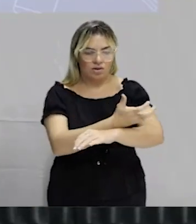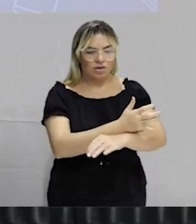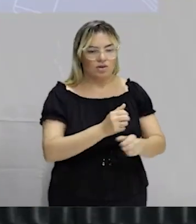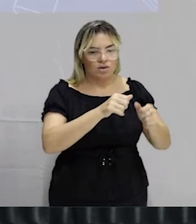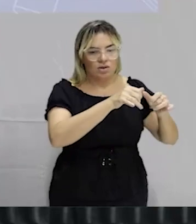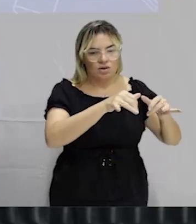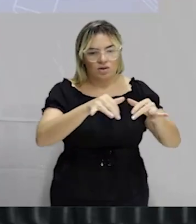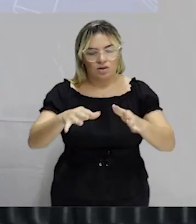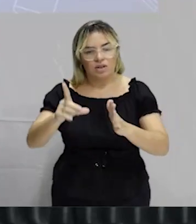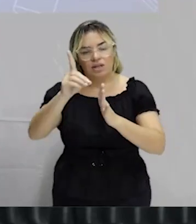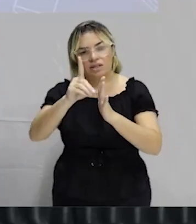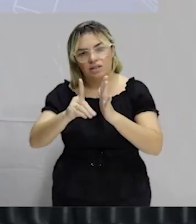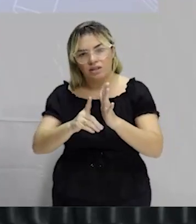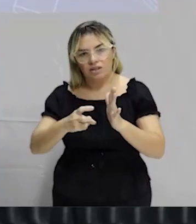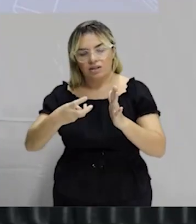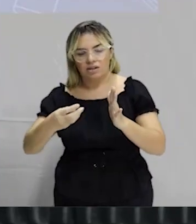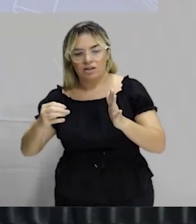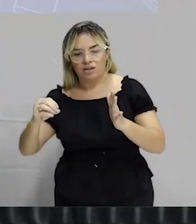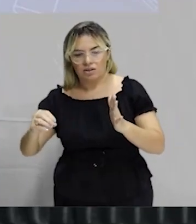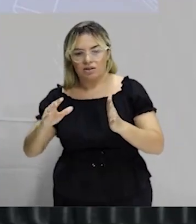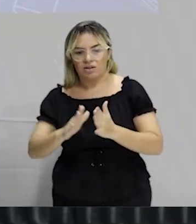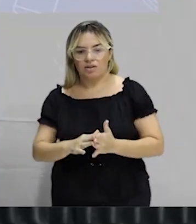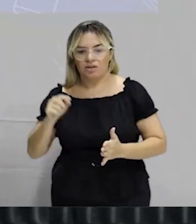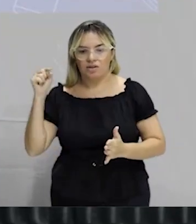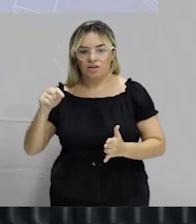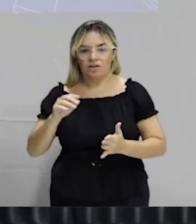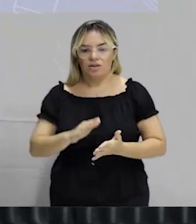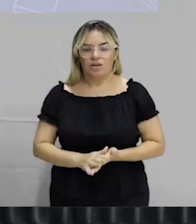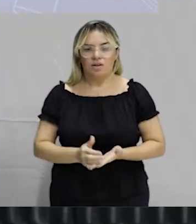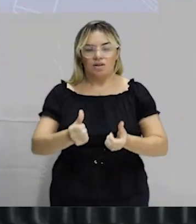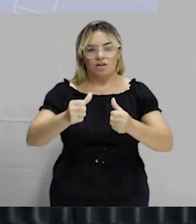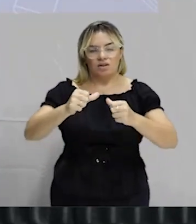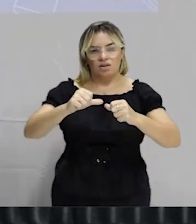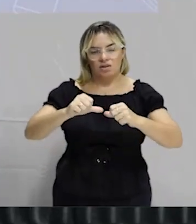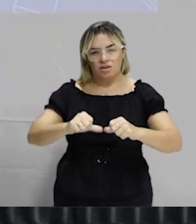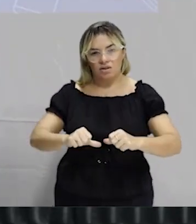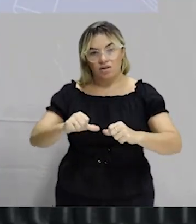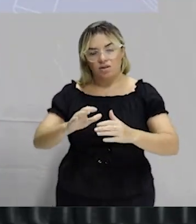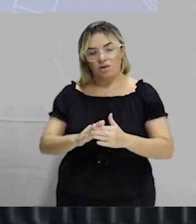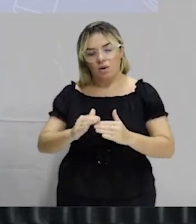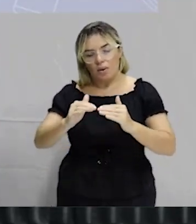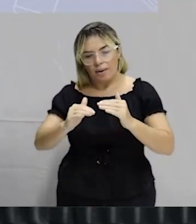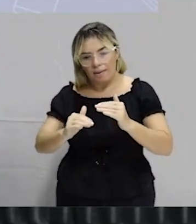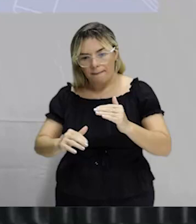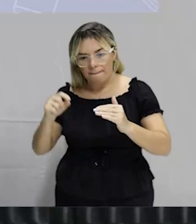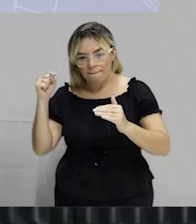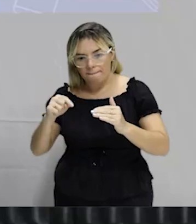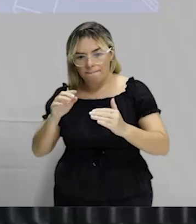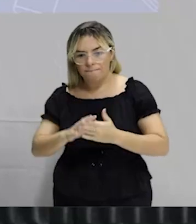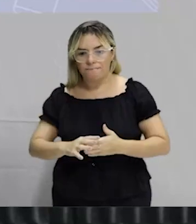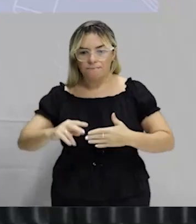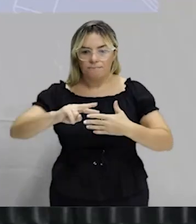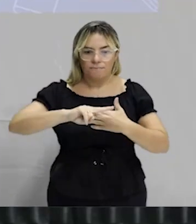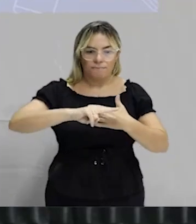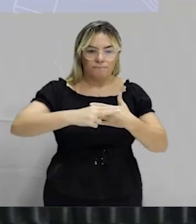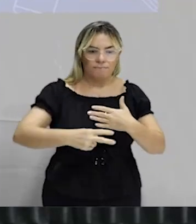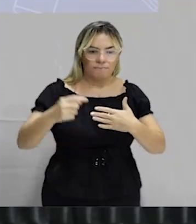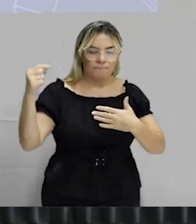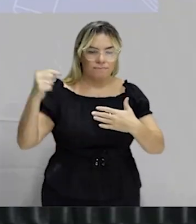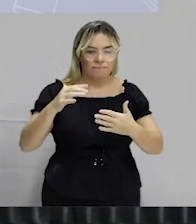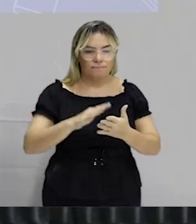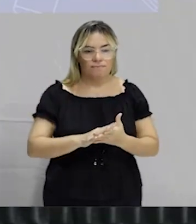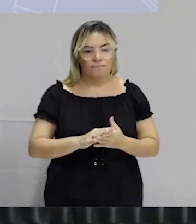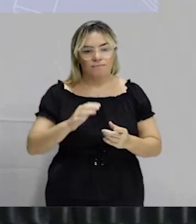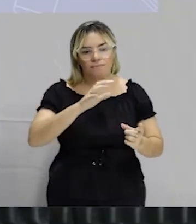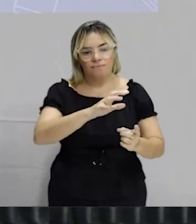de 30. Ou seja, no ponto mais baixo da depressão, como reflexo das grandes plantações de